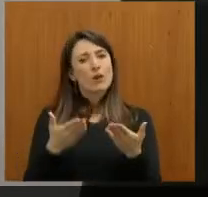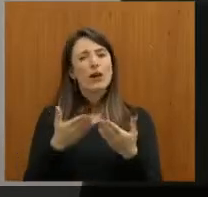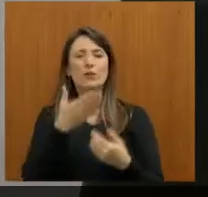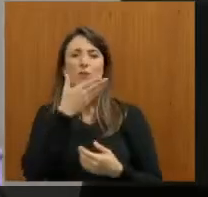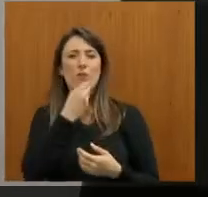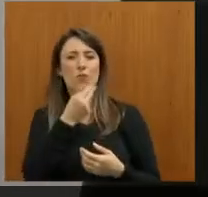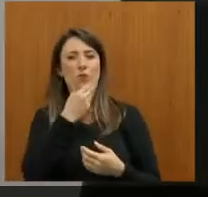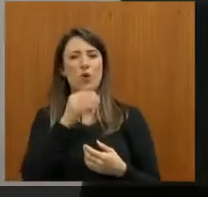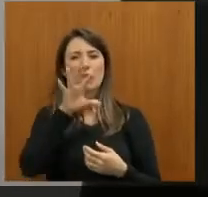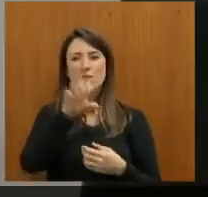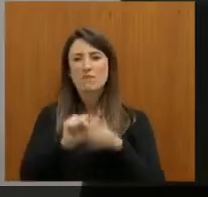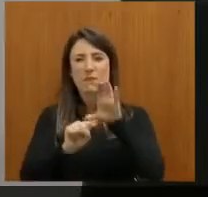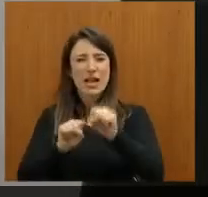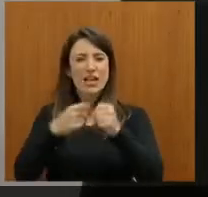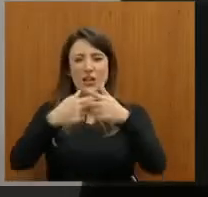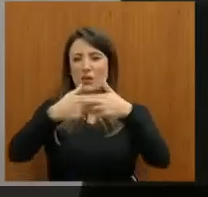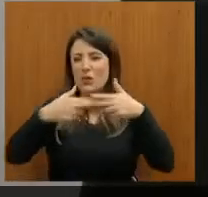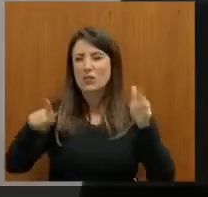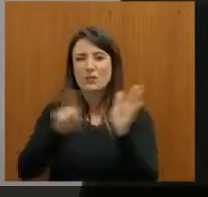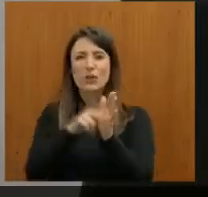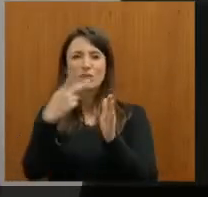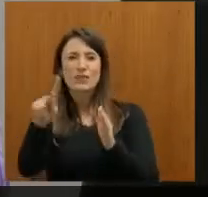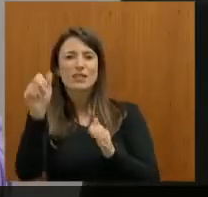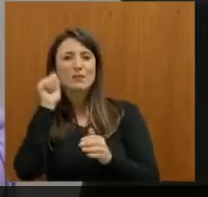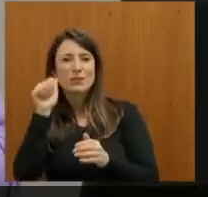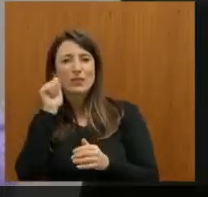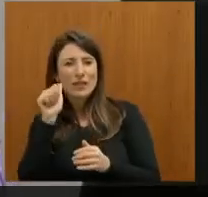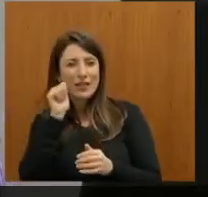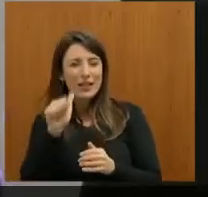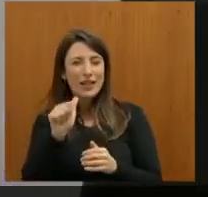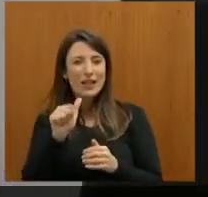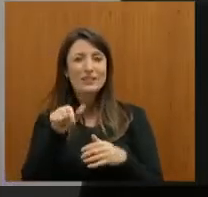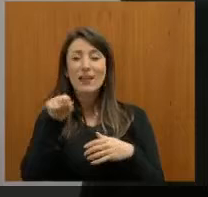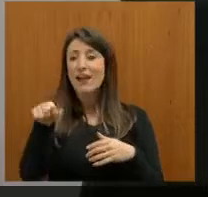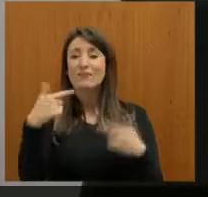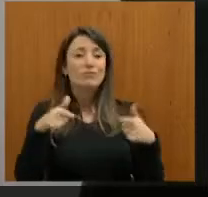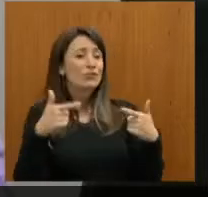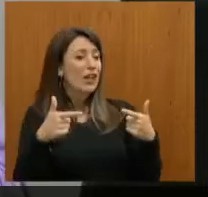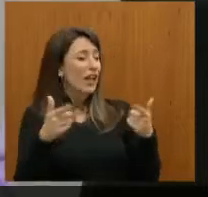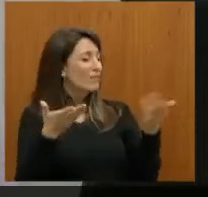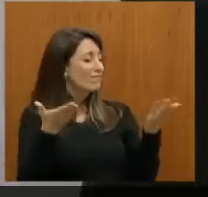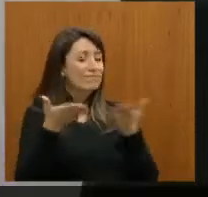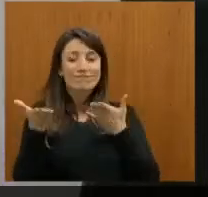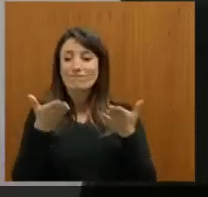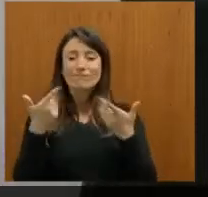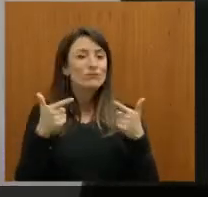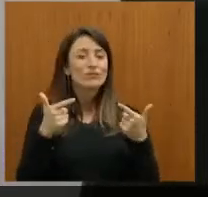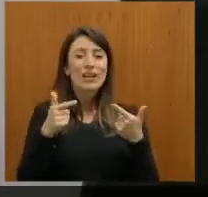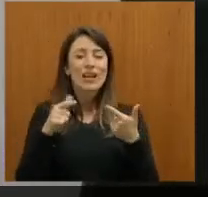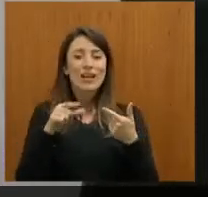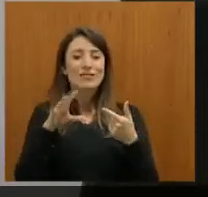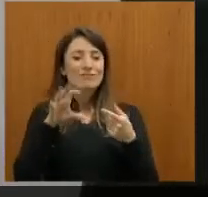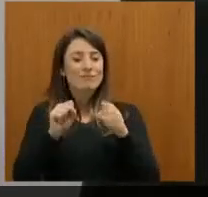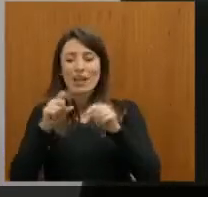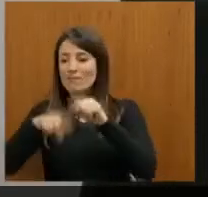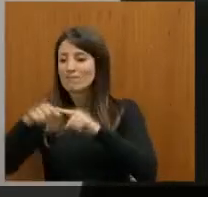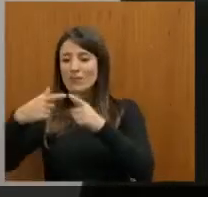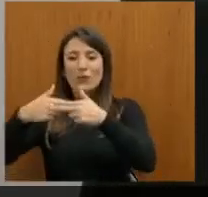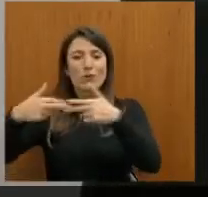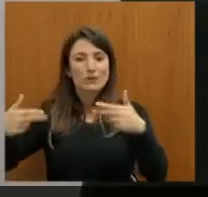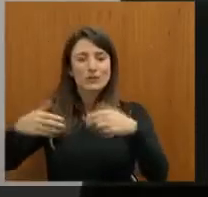bens né 10 das mulheres e elas acabam ficando sem acesso aos seus patrimônios